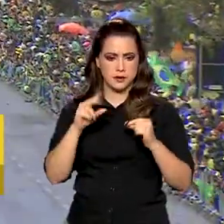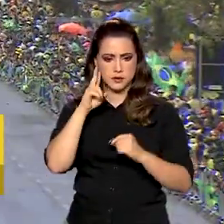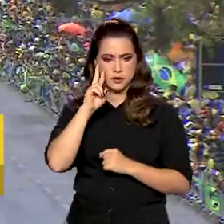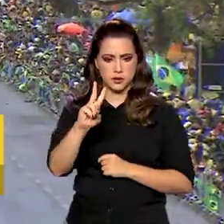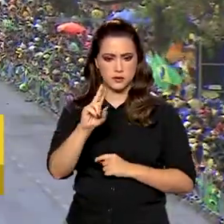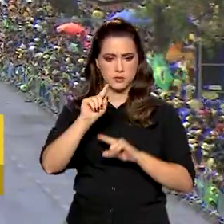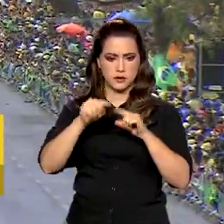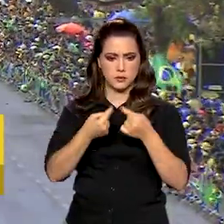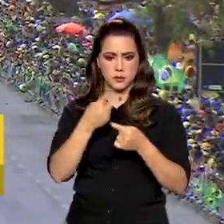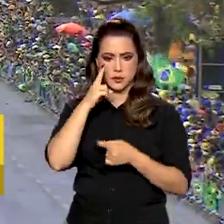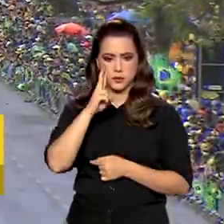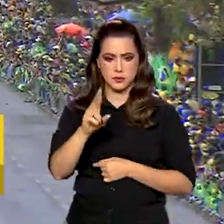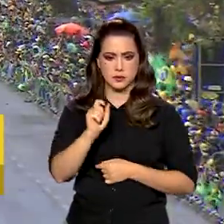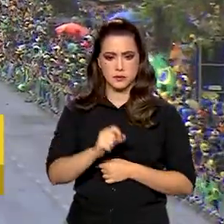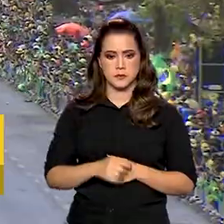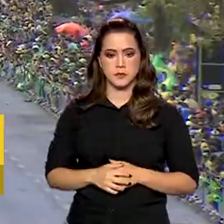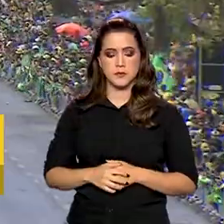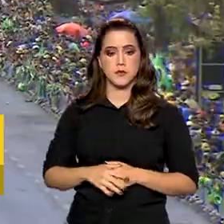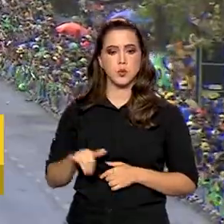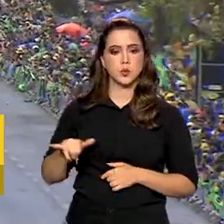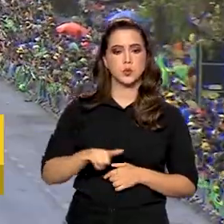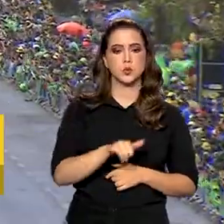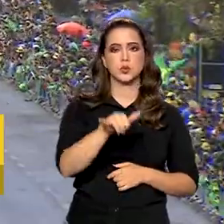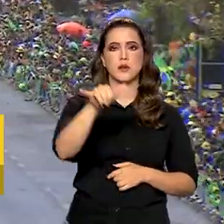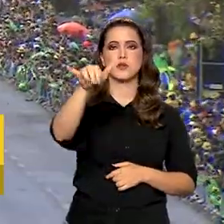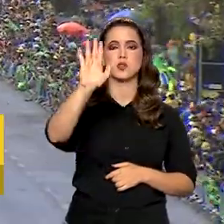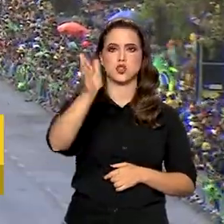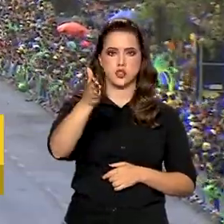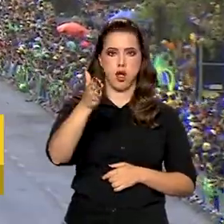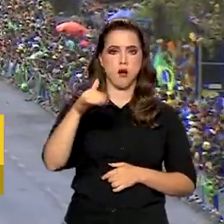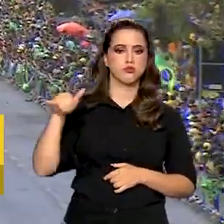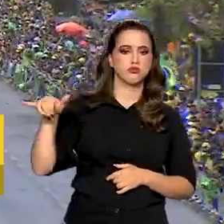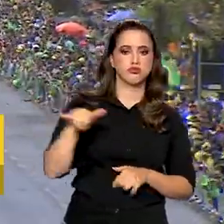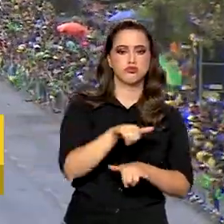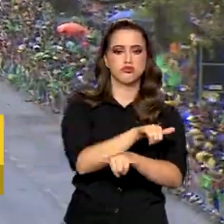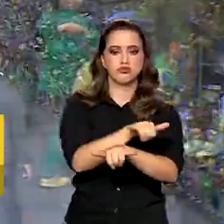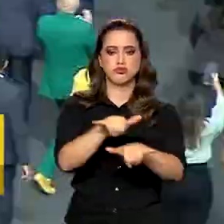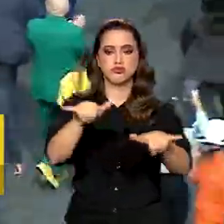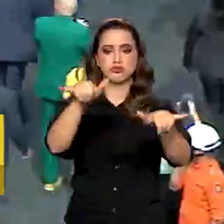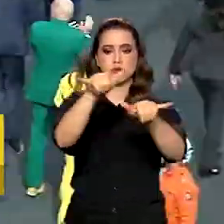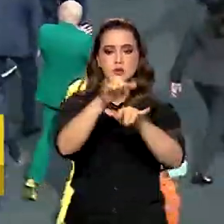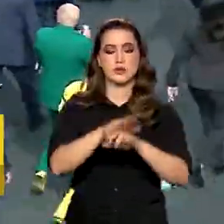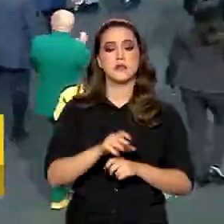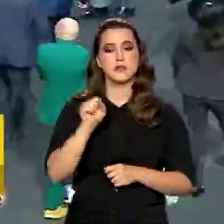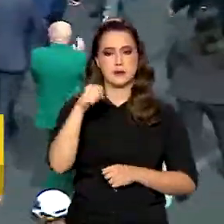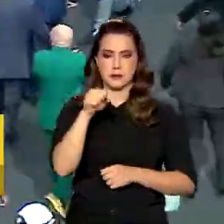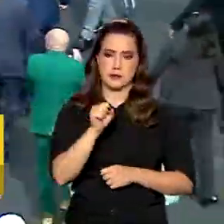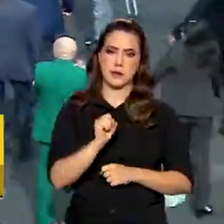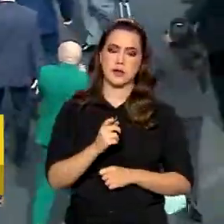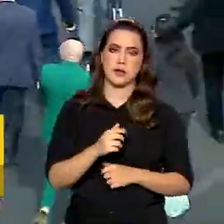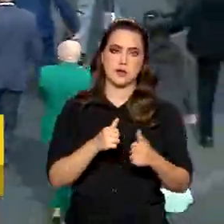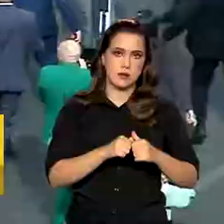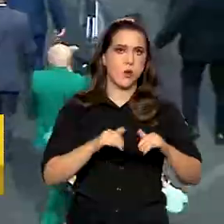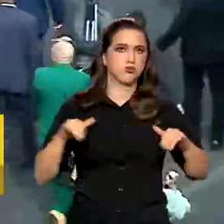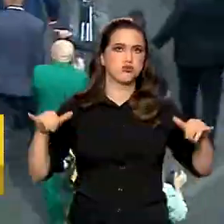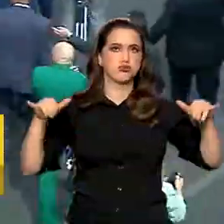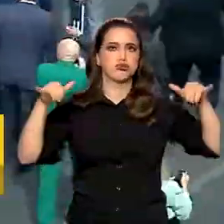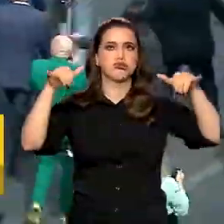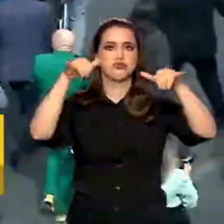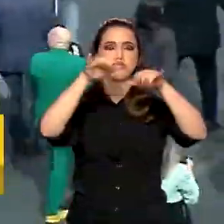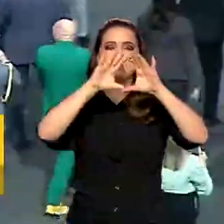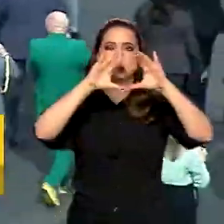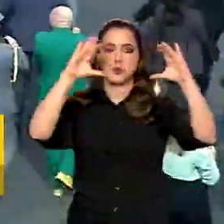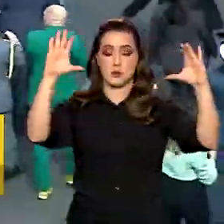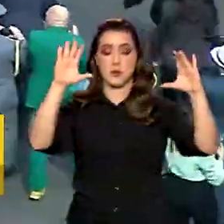imagens para você daqui a pouquinho. Os aviões estão no ar, não é isso? Estão no ar, estão posicionados, aguardando o momento ideal para